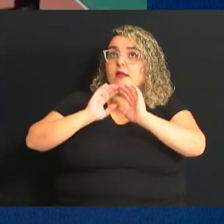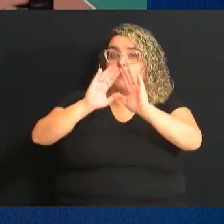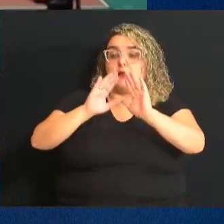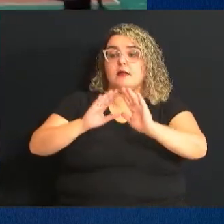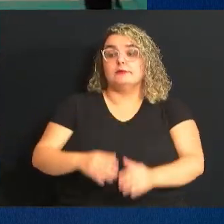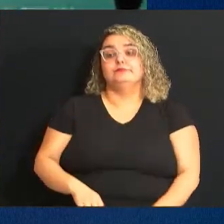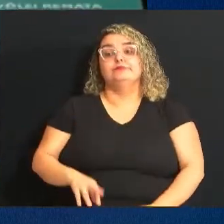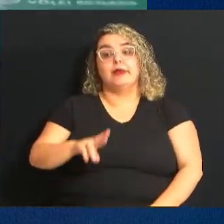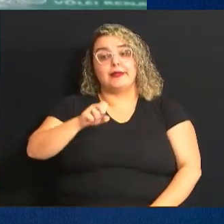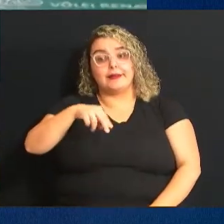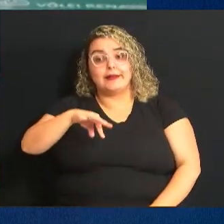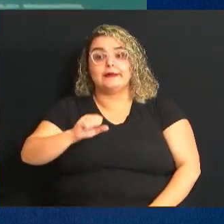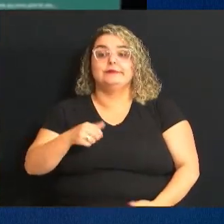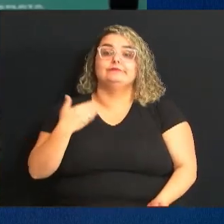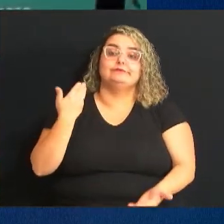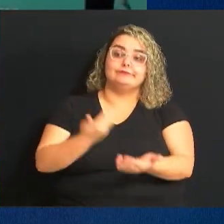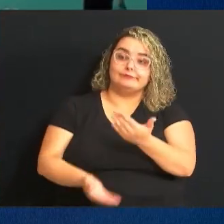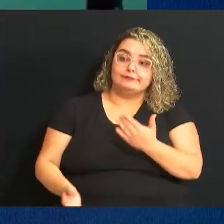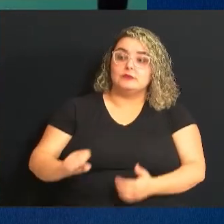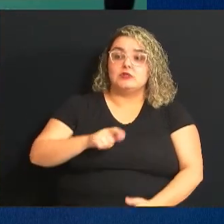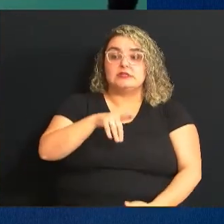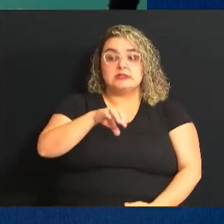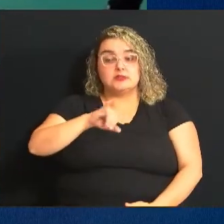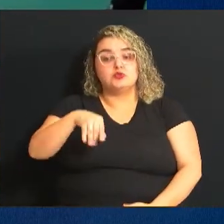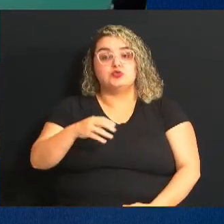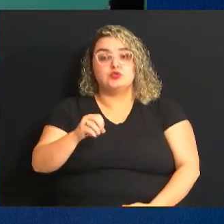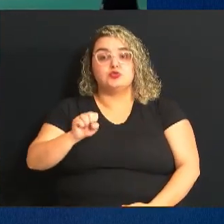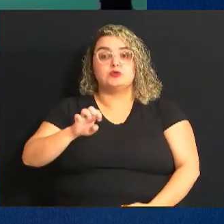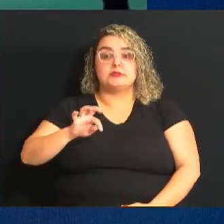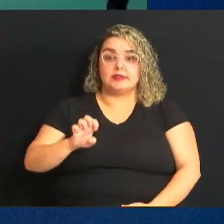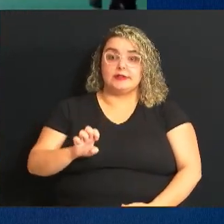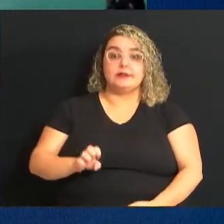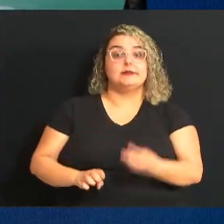do Taquaral para o São José por 3-2.